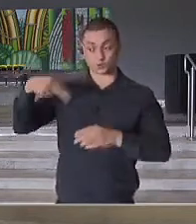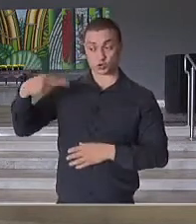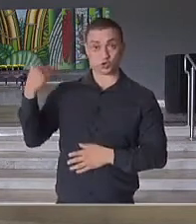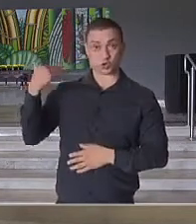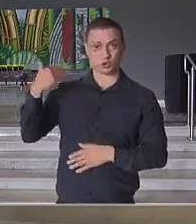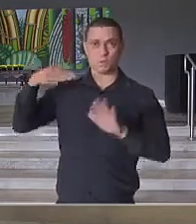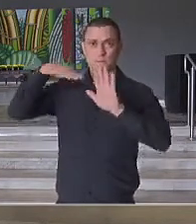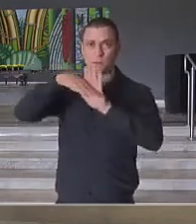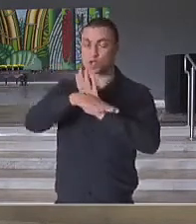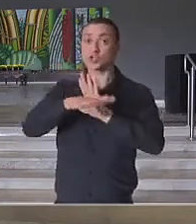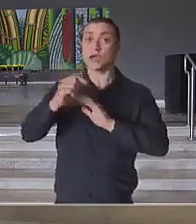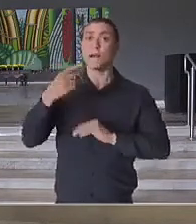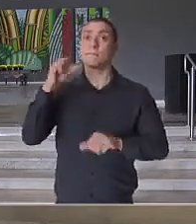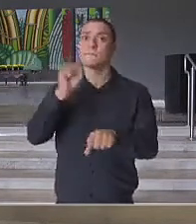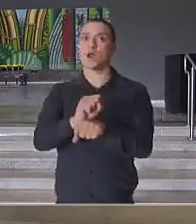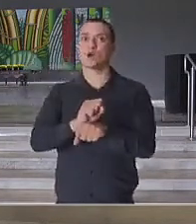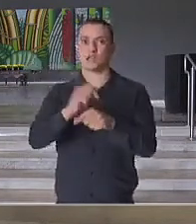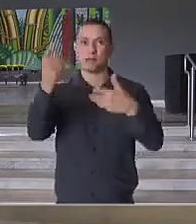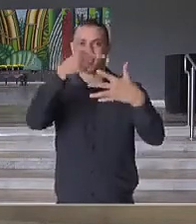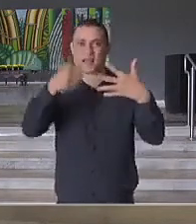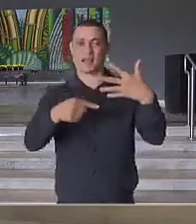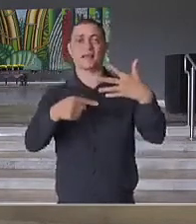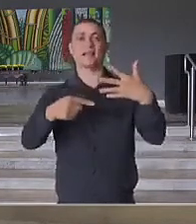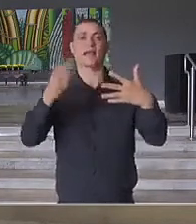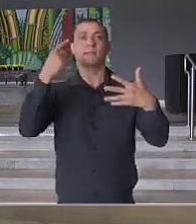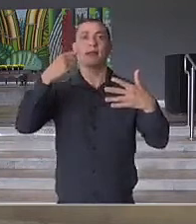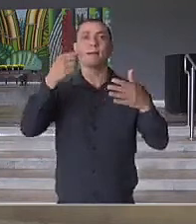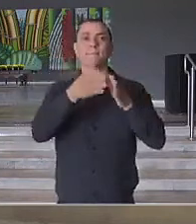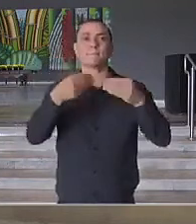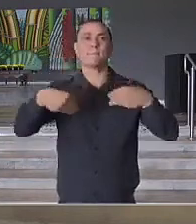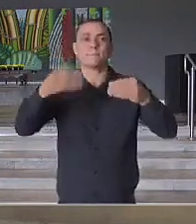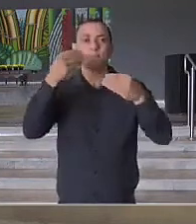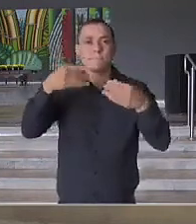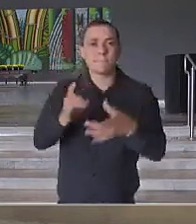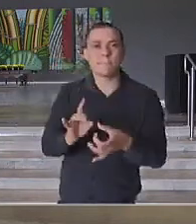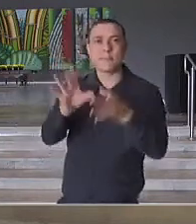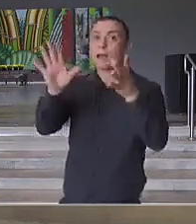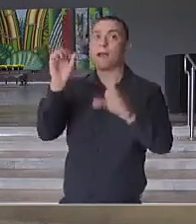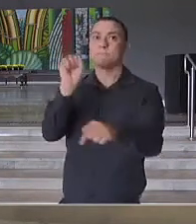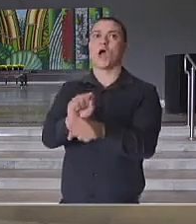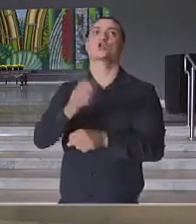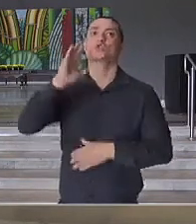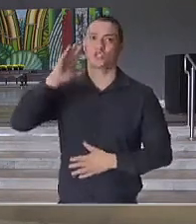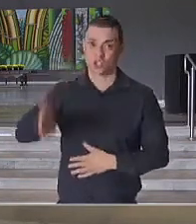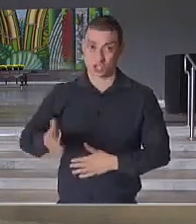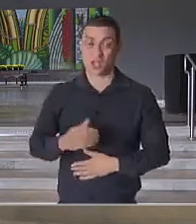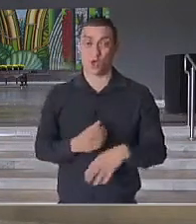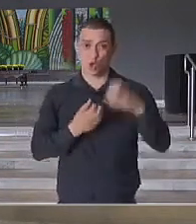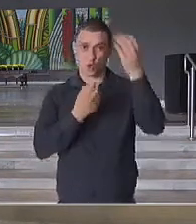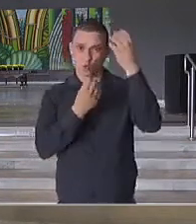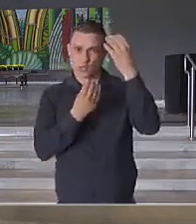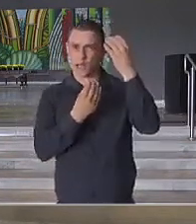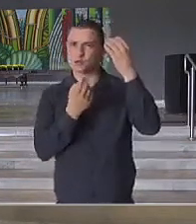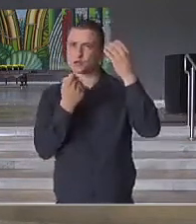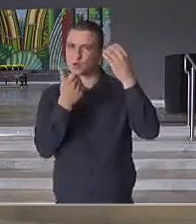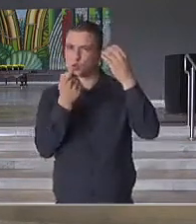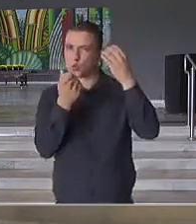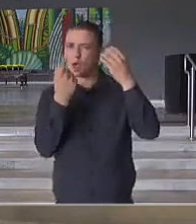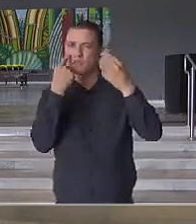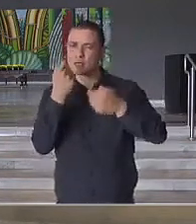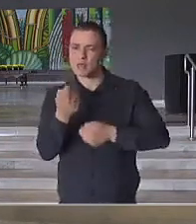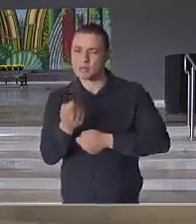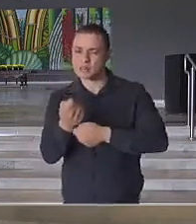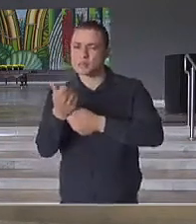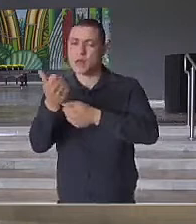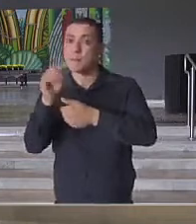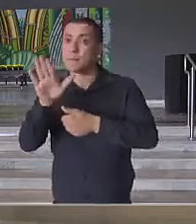nós já interrompemos uma classificação que seria uma classificação de maior flexibilização. Apesar dos dados estarem apontando para a